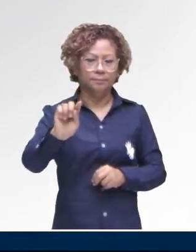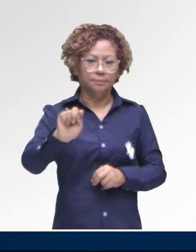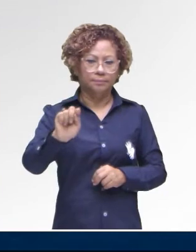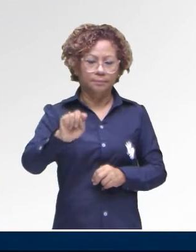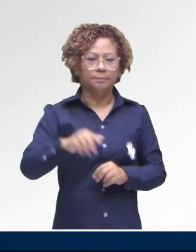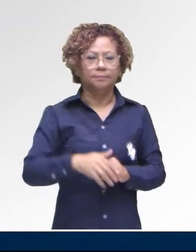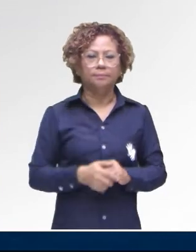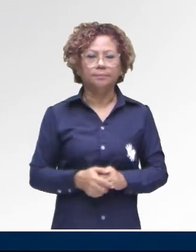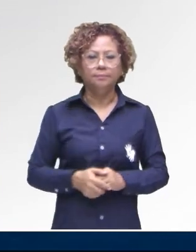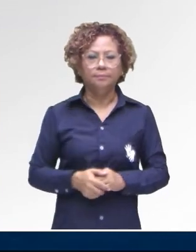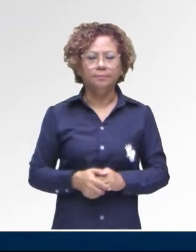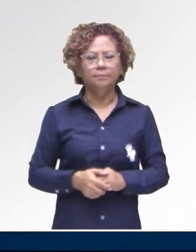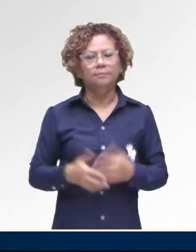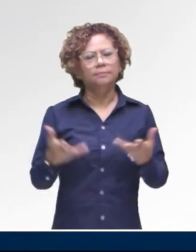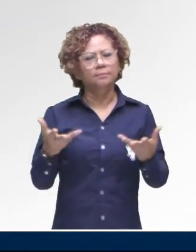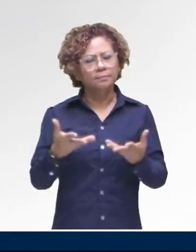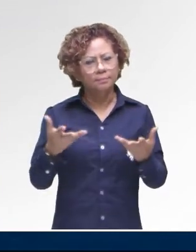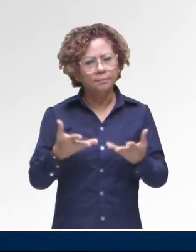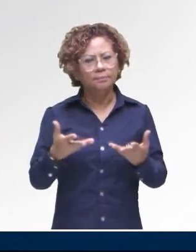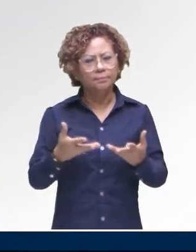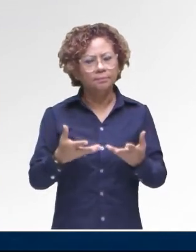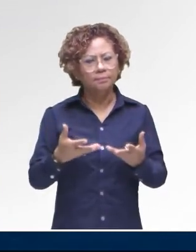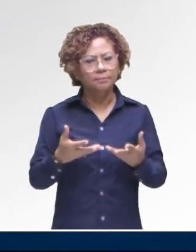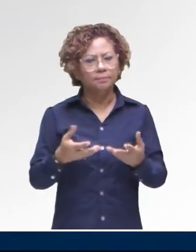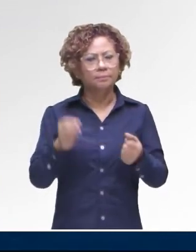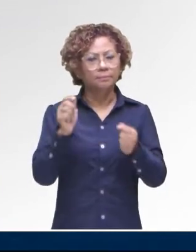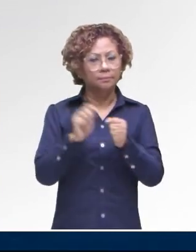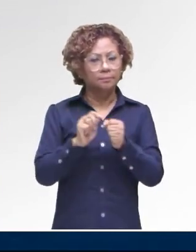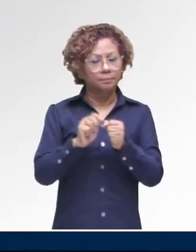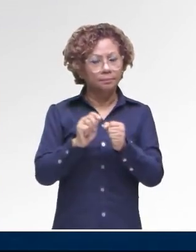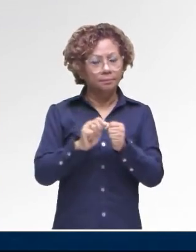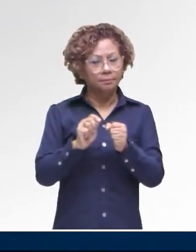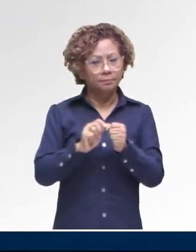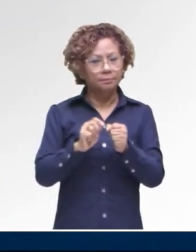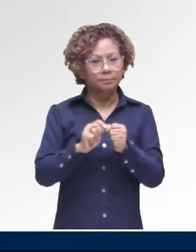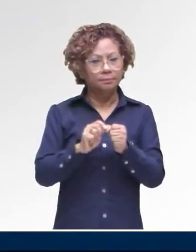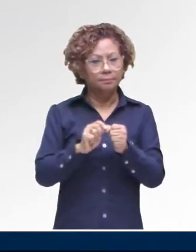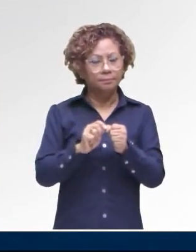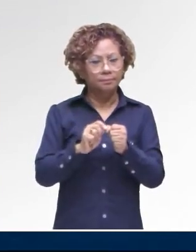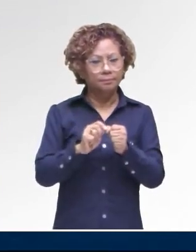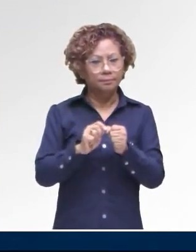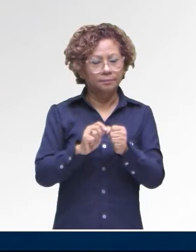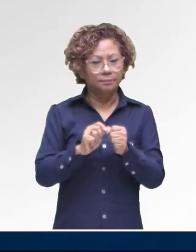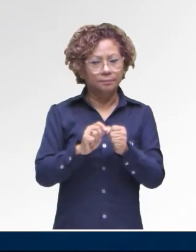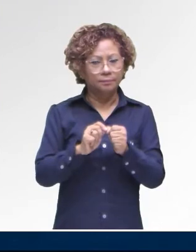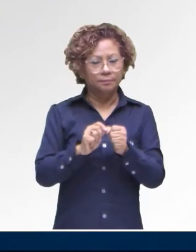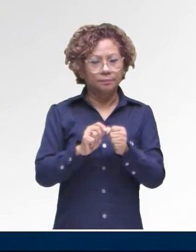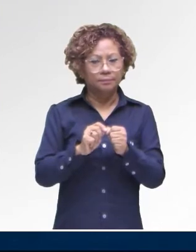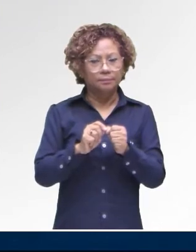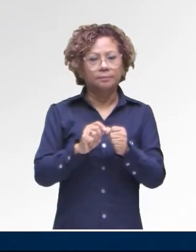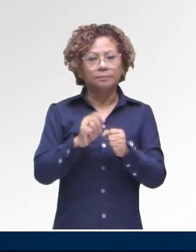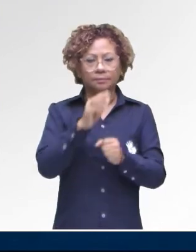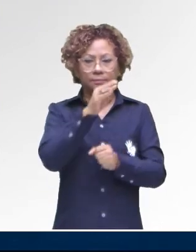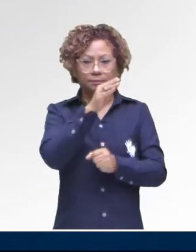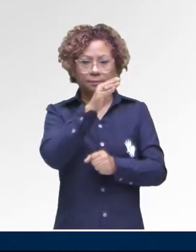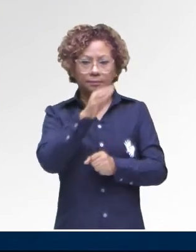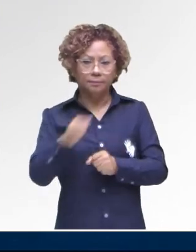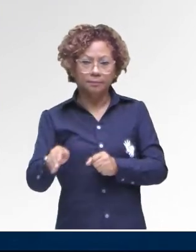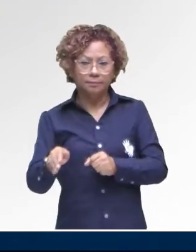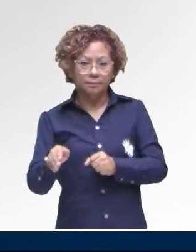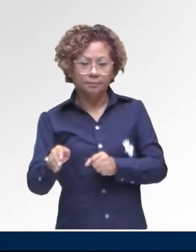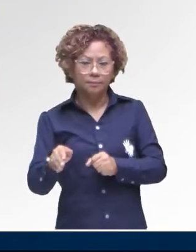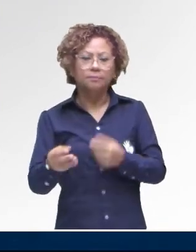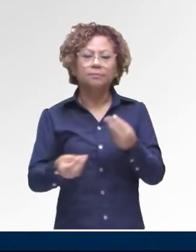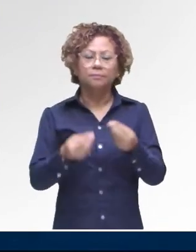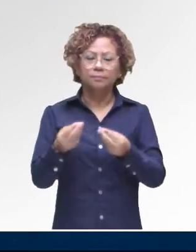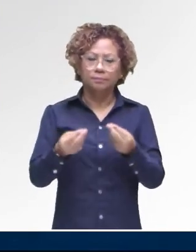nós pegarmos um pedaço dessa reta e fizéssemos um corte nessa reta? Como seria? Nós daríamos